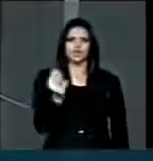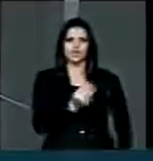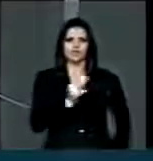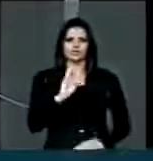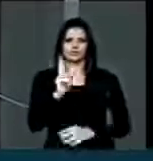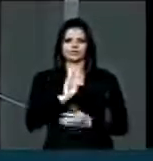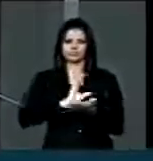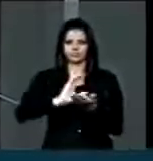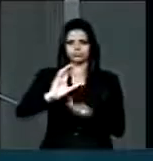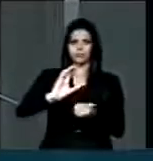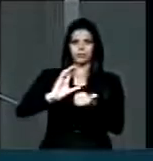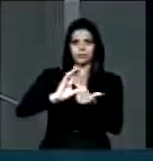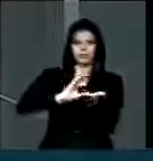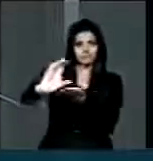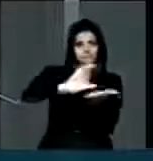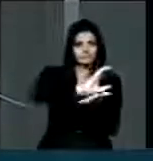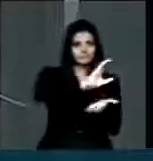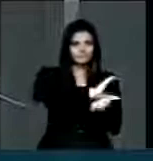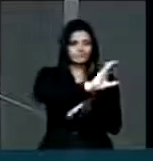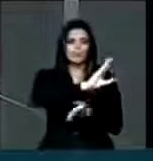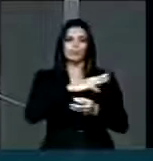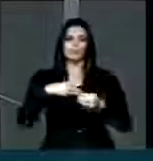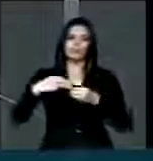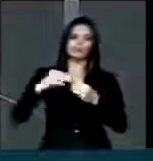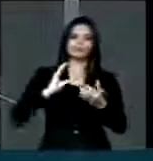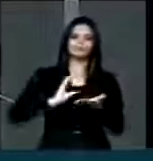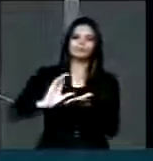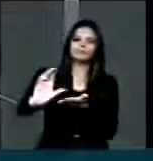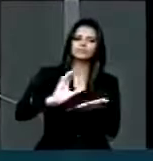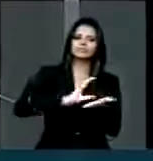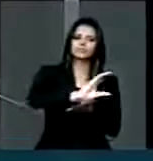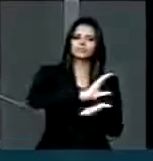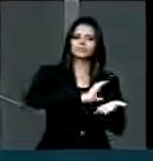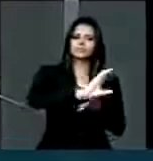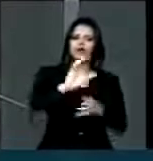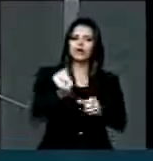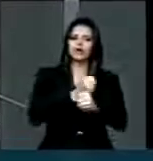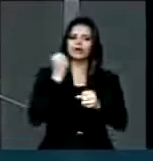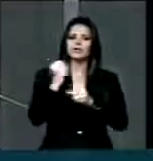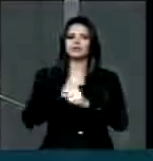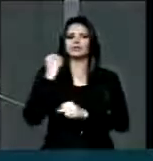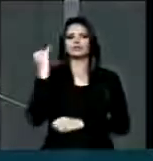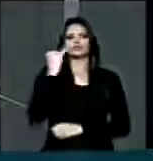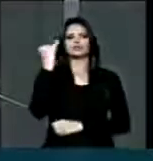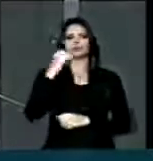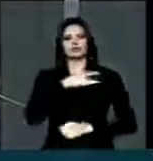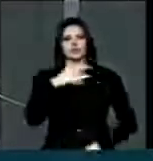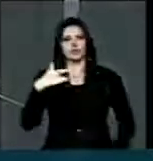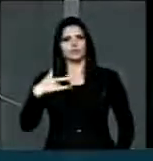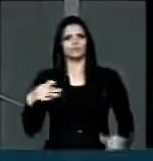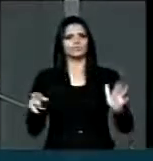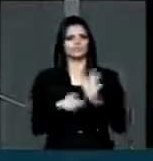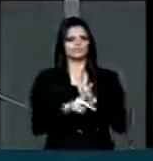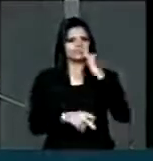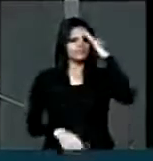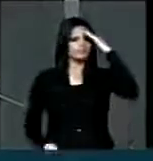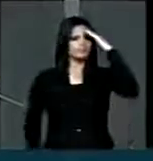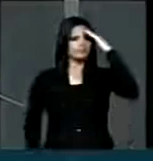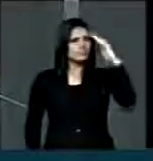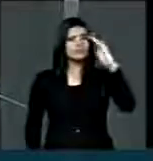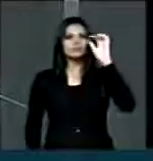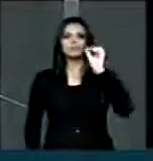seus municípios, destinam recursos para obras importantes, para a saúde principalmente,